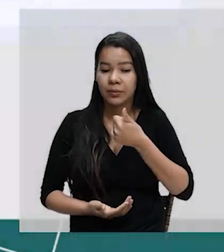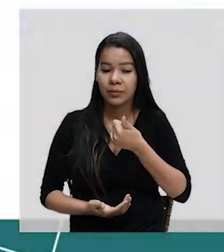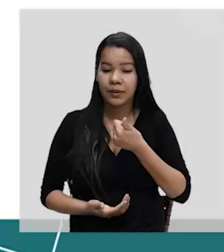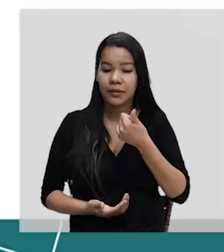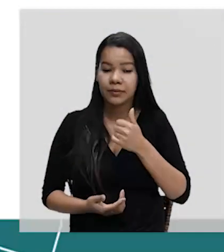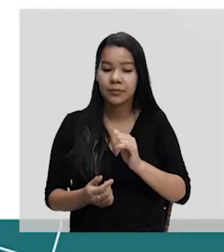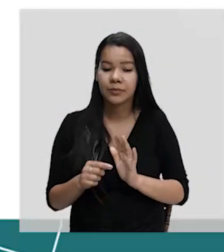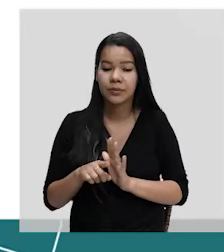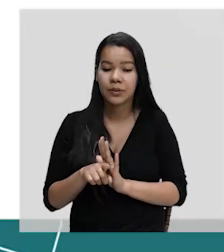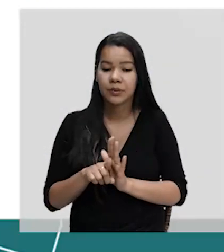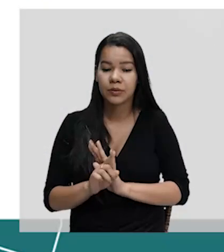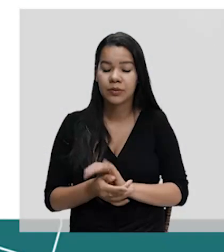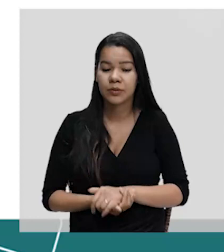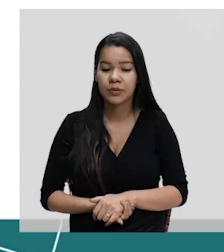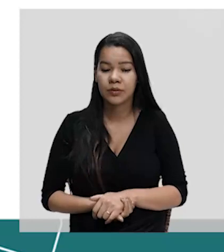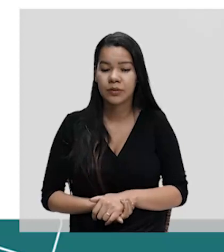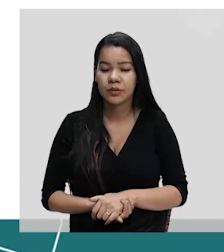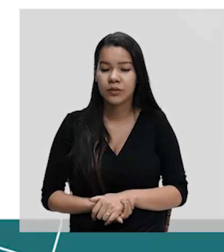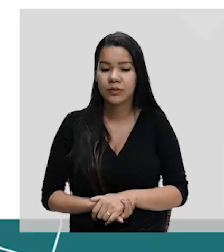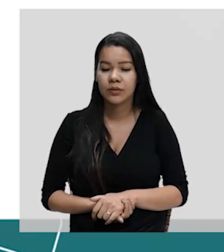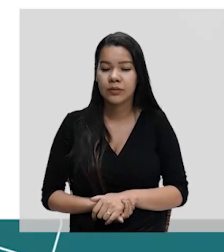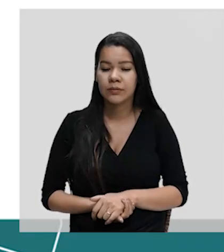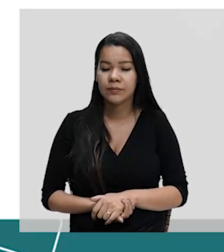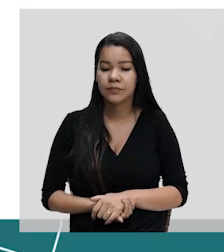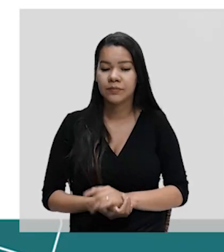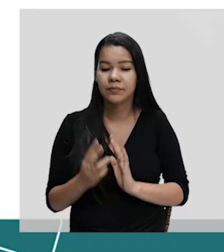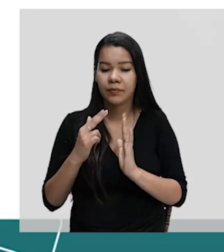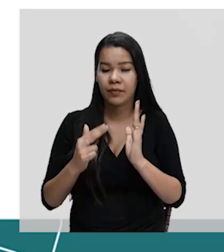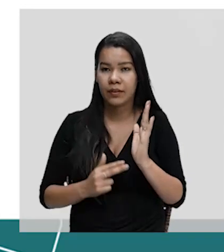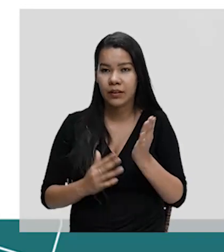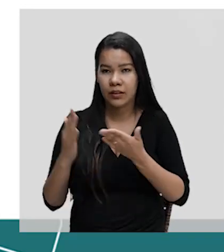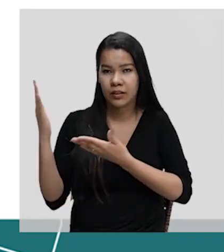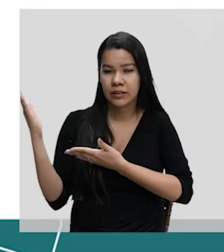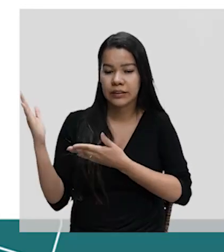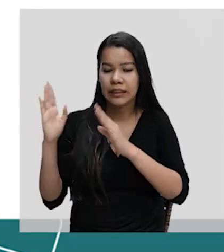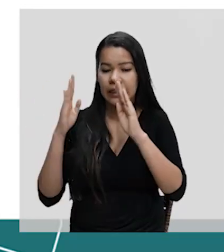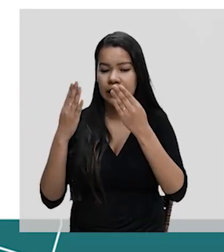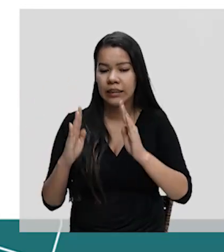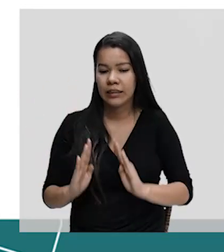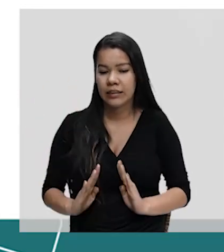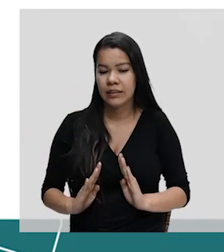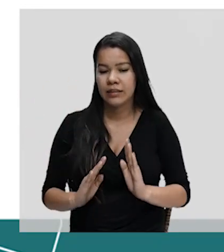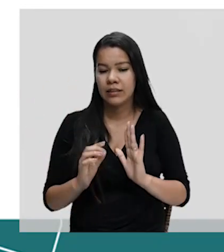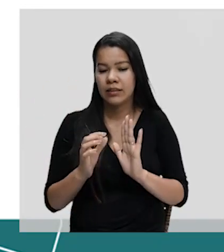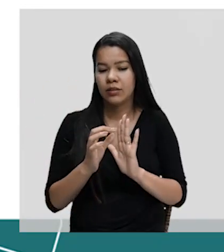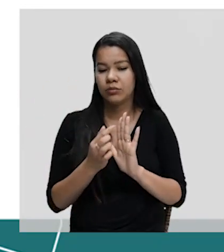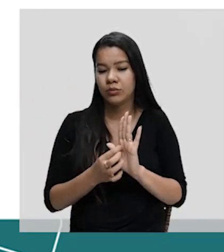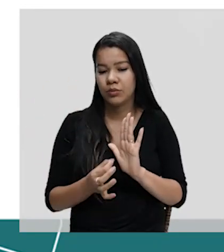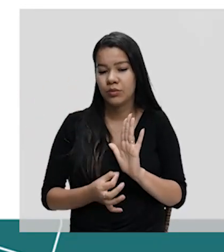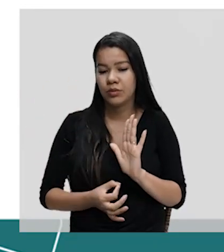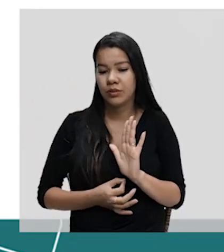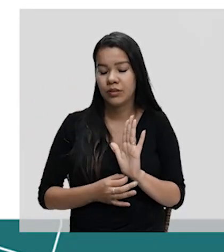seguinte: julgue os itens a seguir como verdadeiros, né, ou falsos, né?